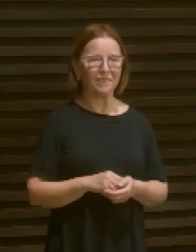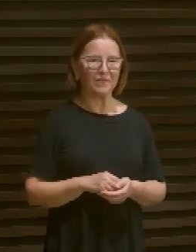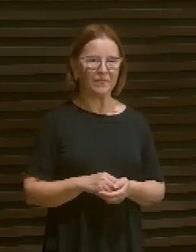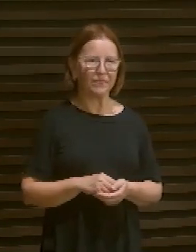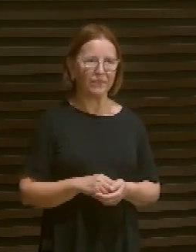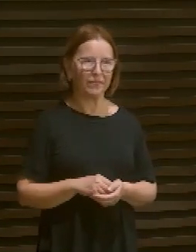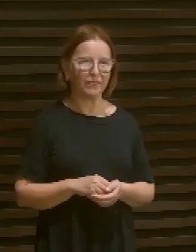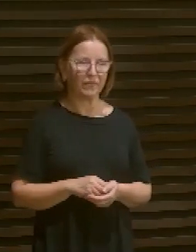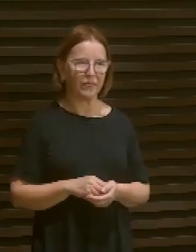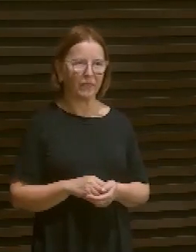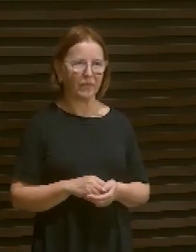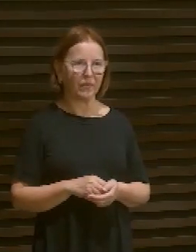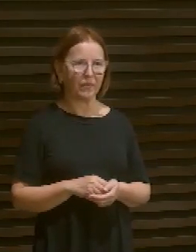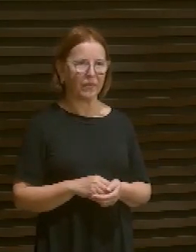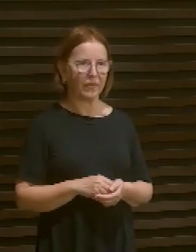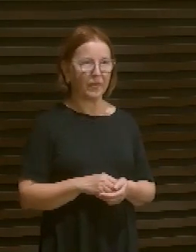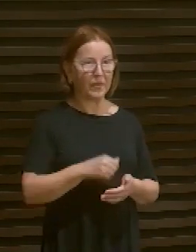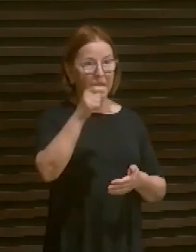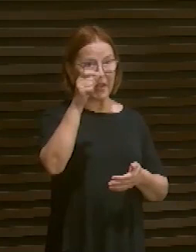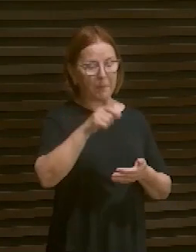O autor gosta da palavra hoje.